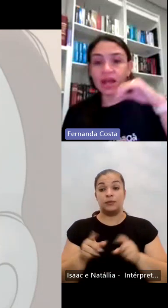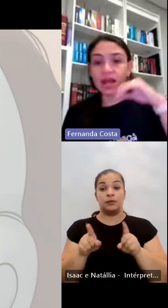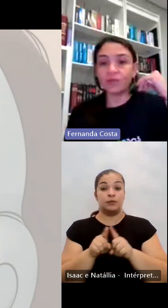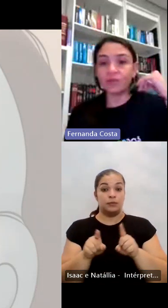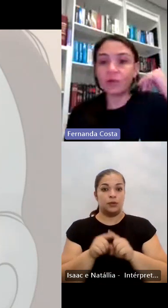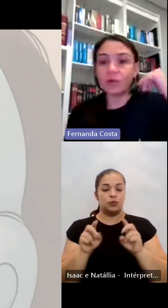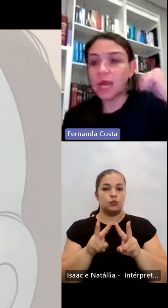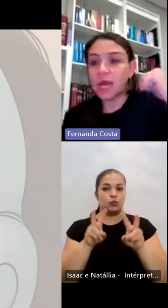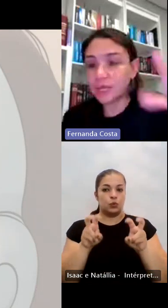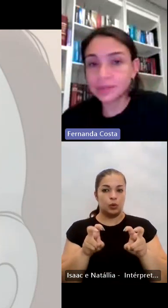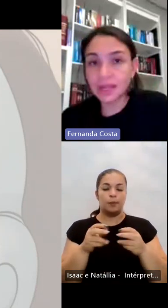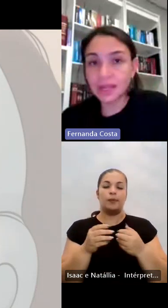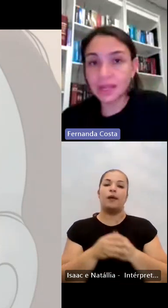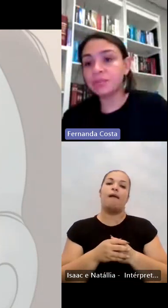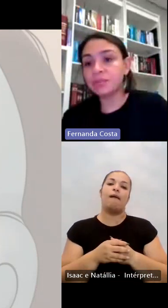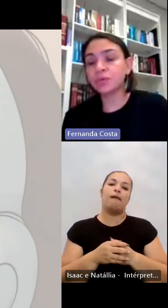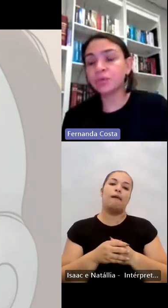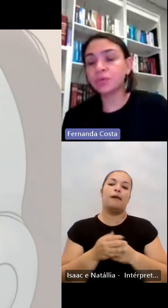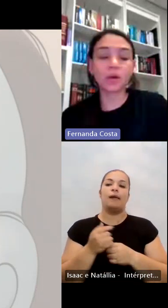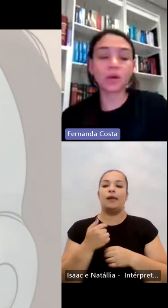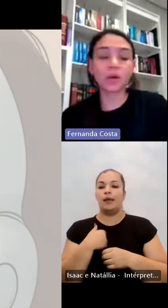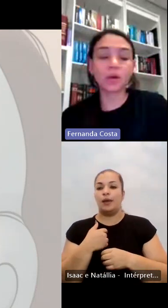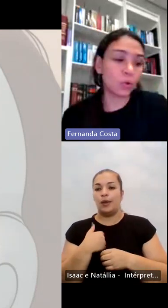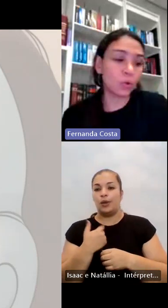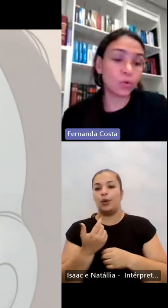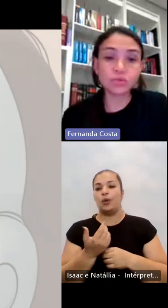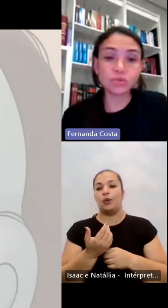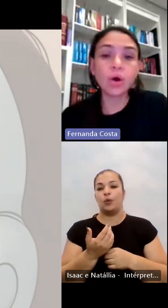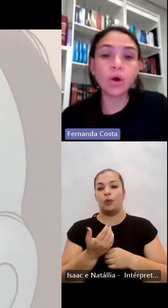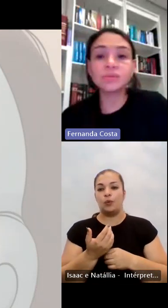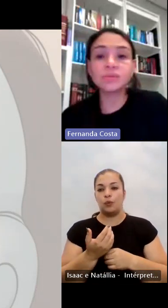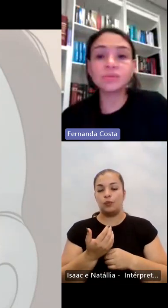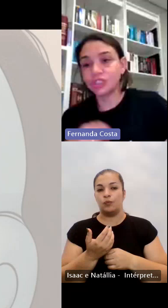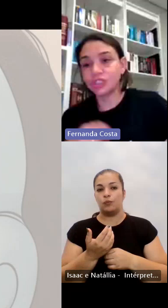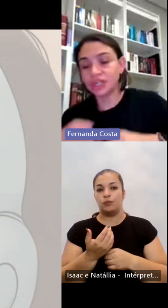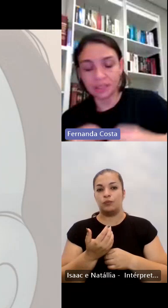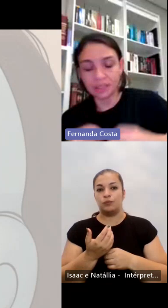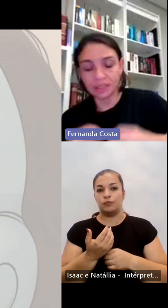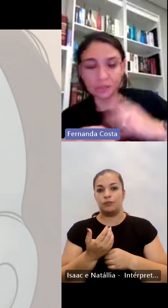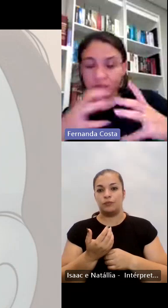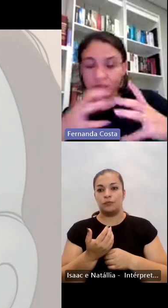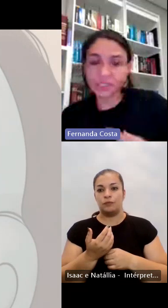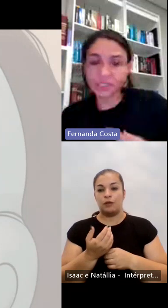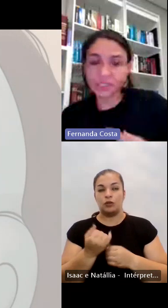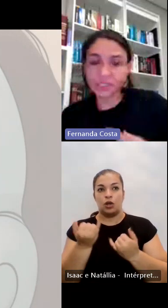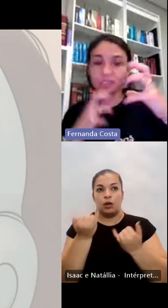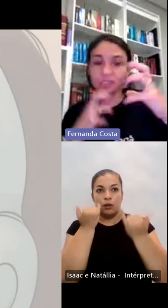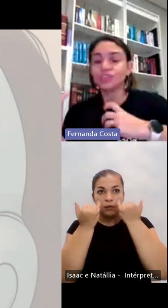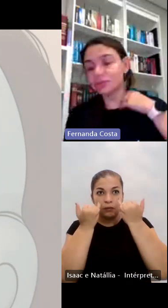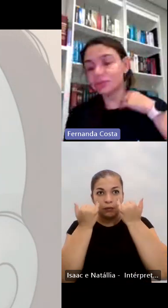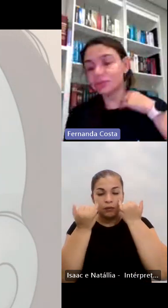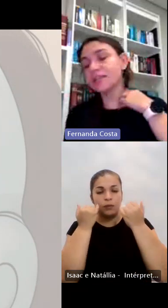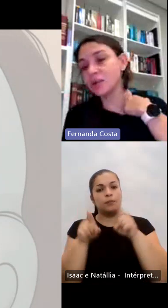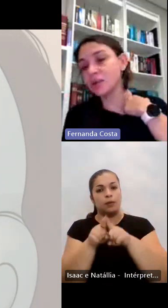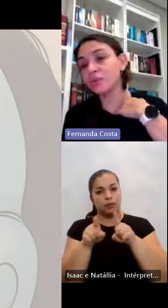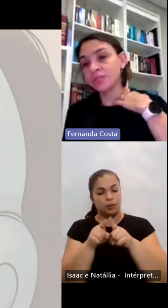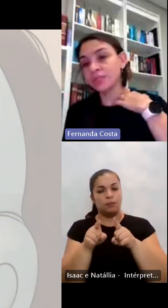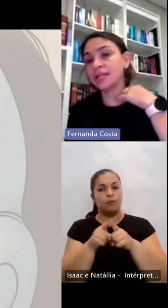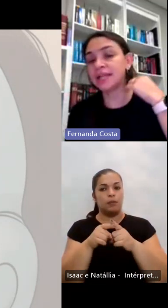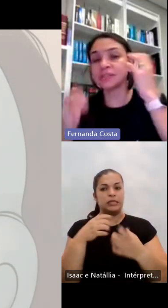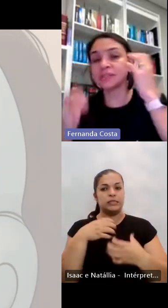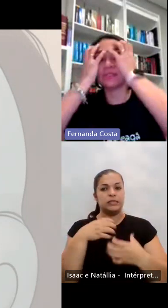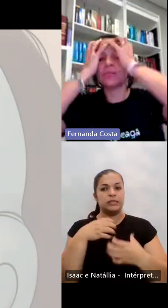vezes, eu vou alimentar, eu só alimento com os olhos. Não, a gente alimenta com todos os sentidos. Os sentidos, eles estão